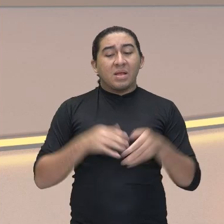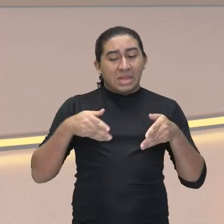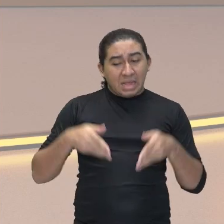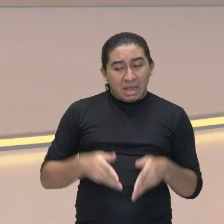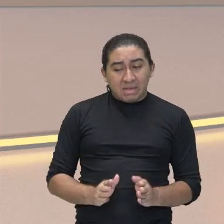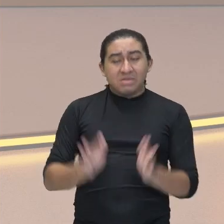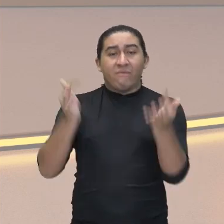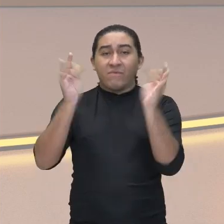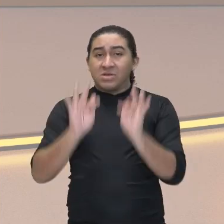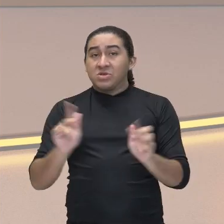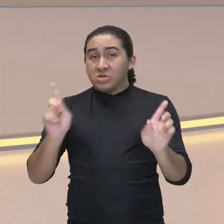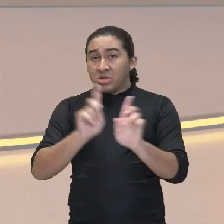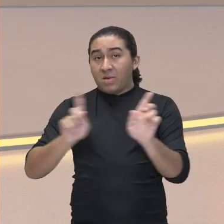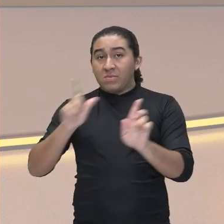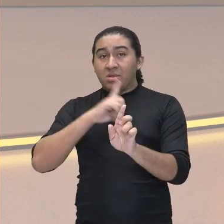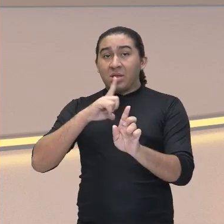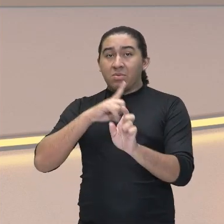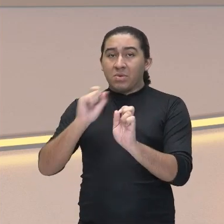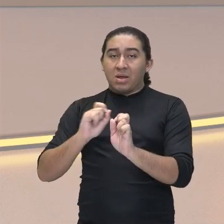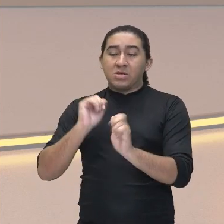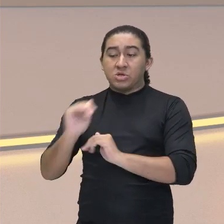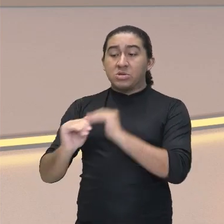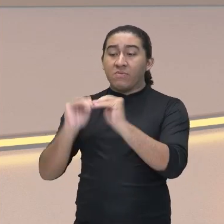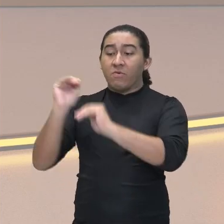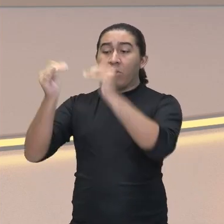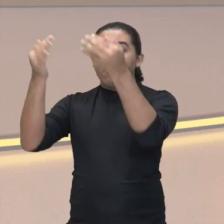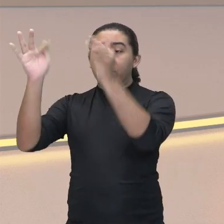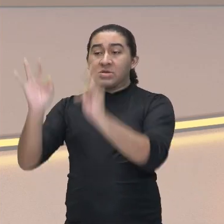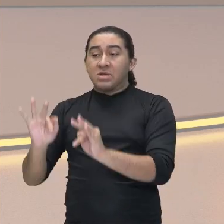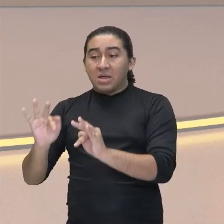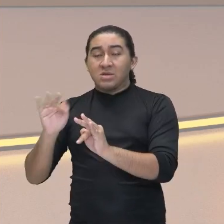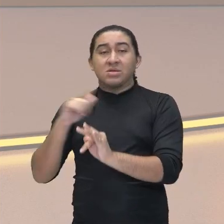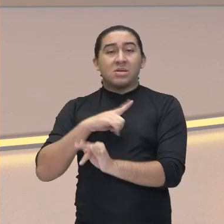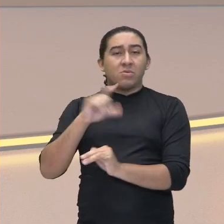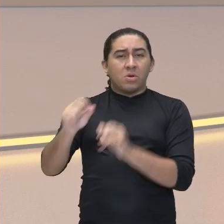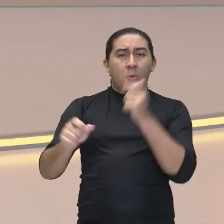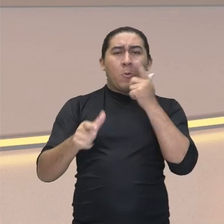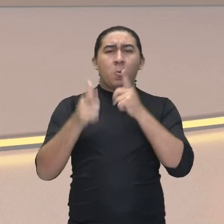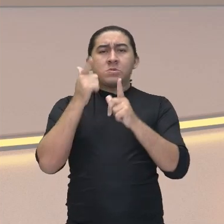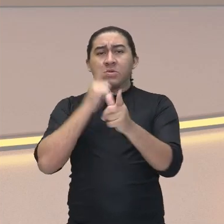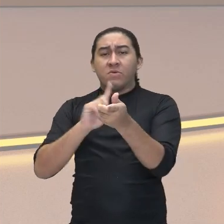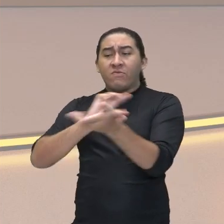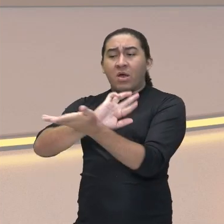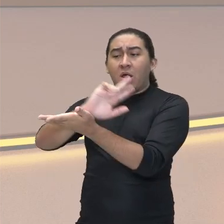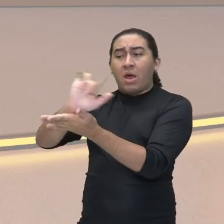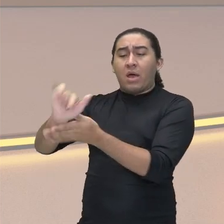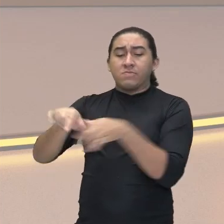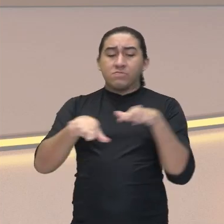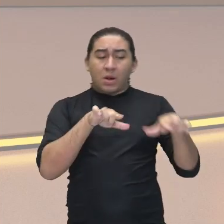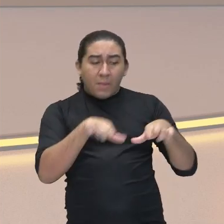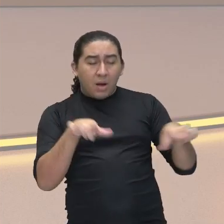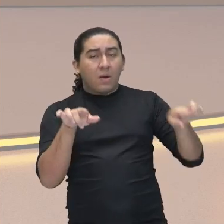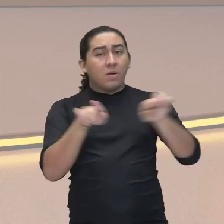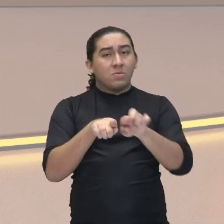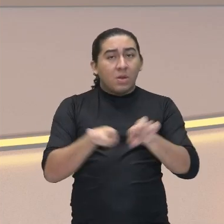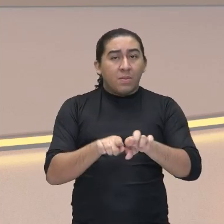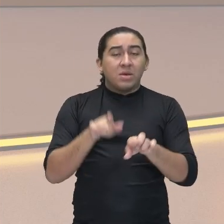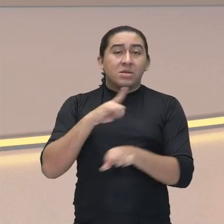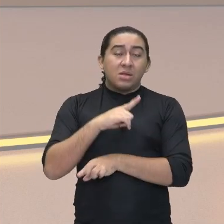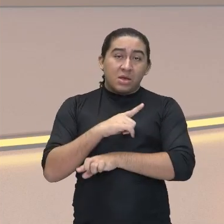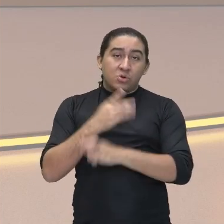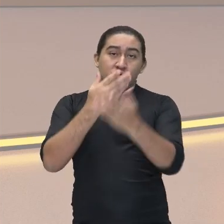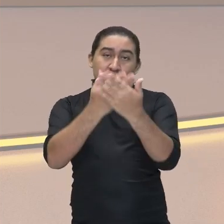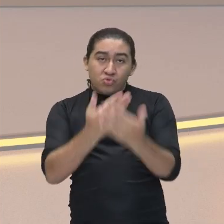ele constrói a sua felicidade, conforme ele vai se realizando no seu trabalho, se realizando no seu